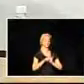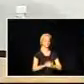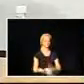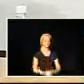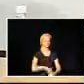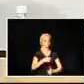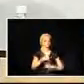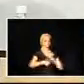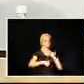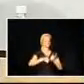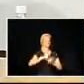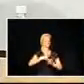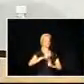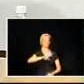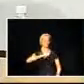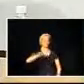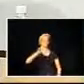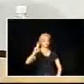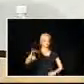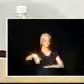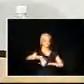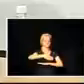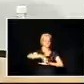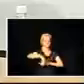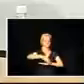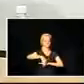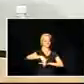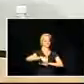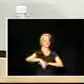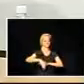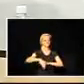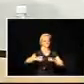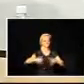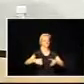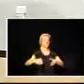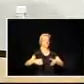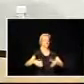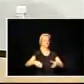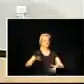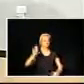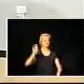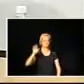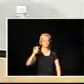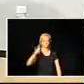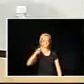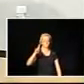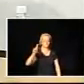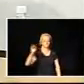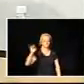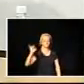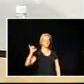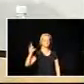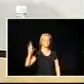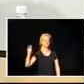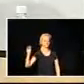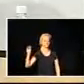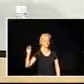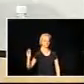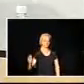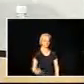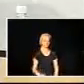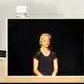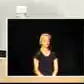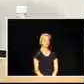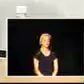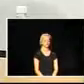José Betim, a atual rua 3 do loteamento residencial Helvetia, no bairro do Barreiro. Artigo 1º,